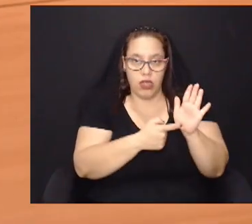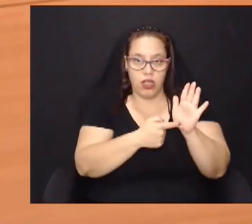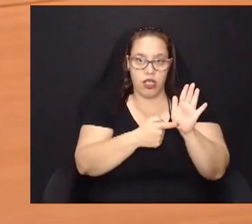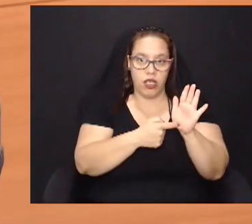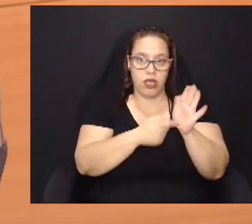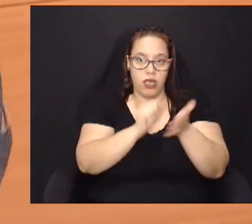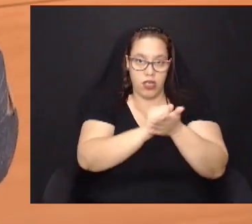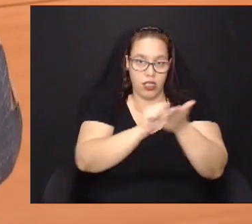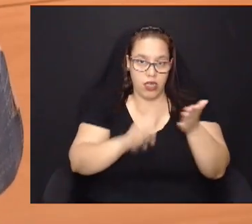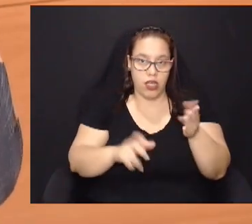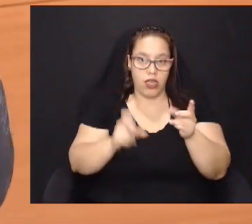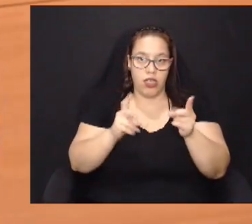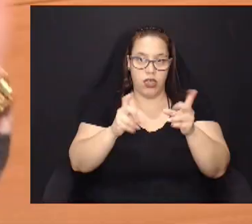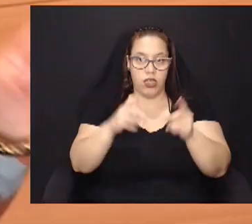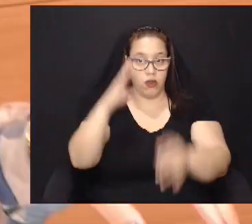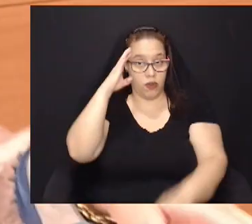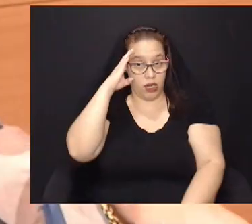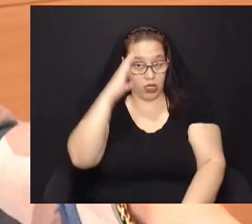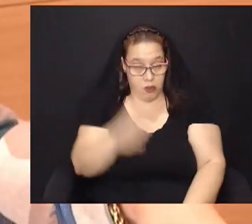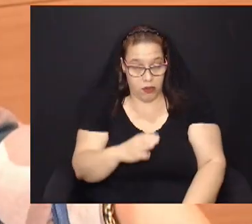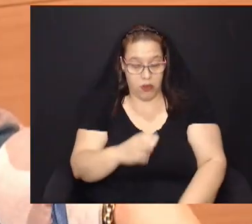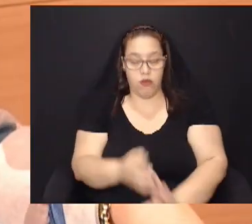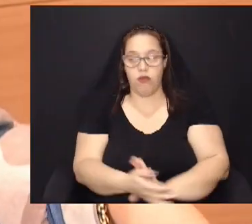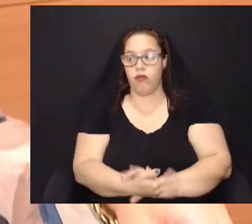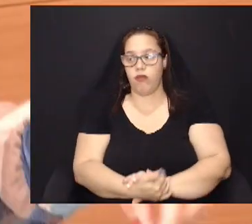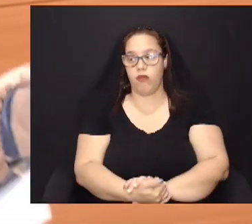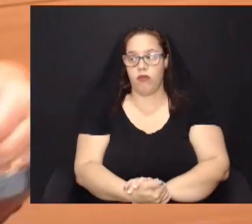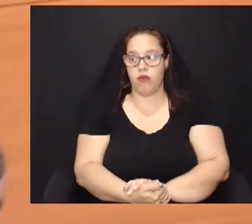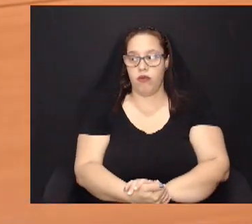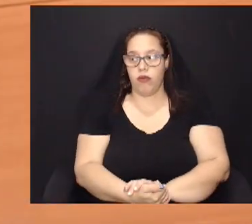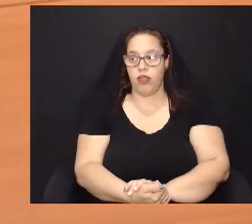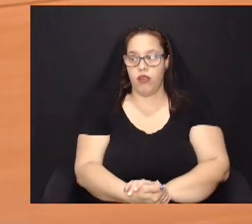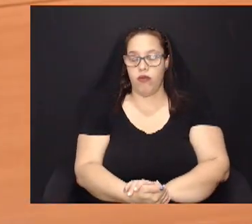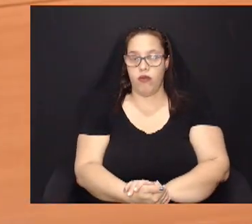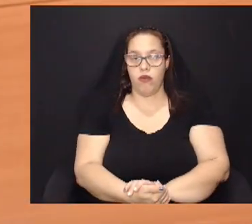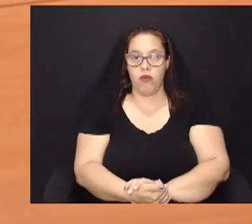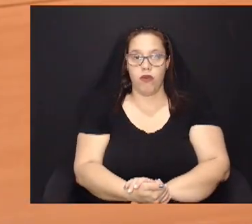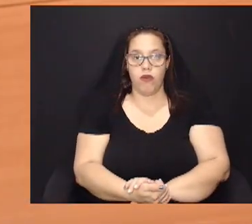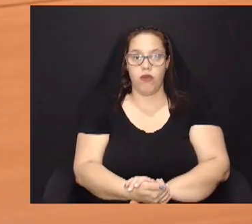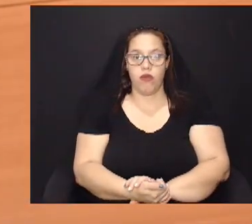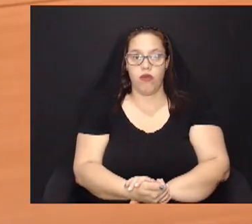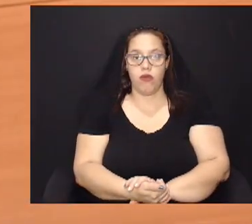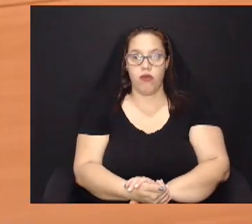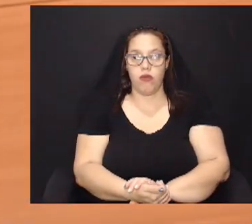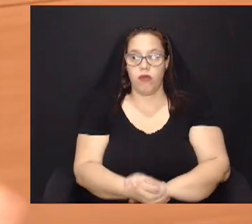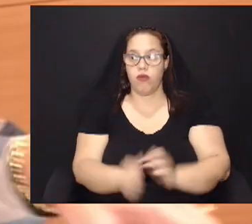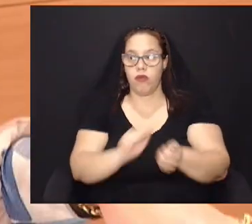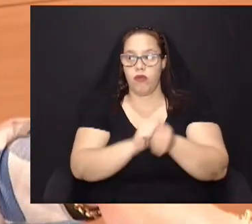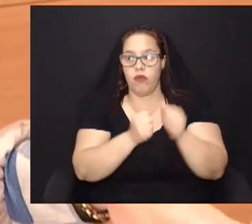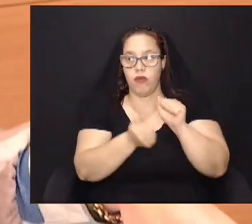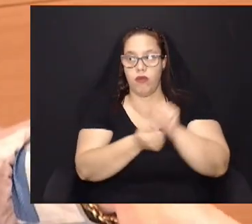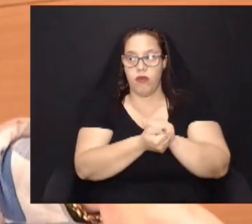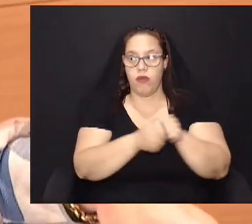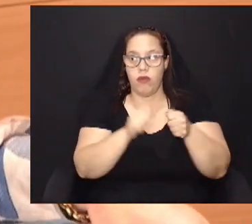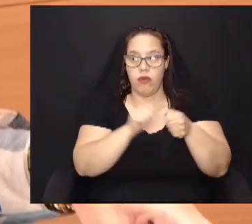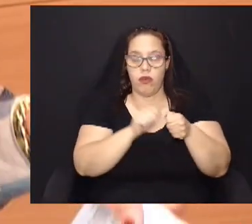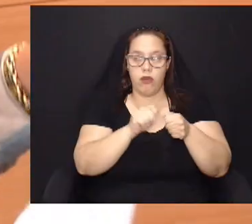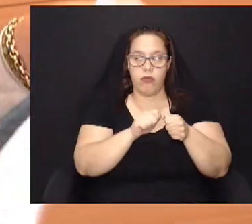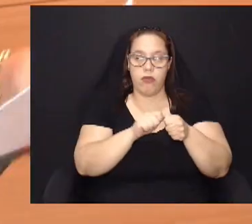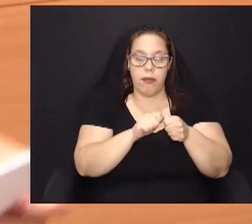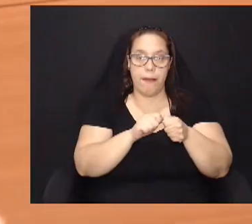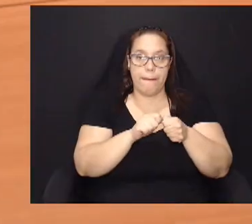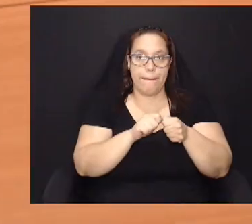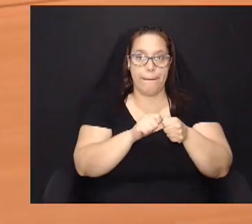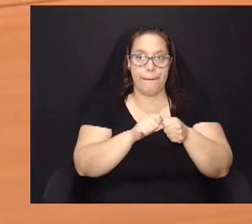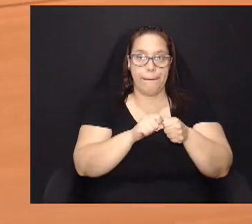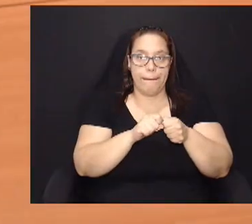atividade comercial principal. Tá? Então, eu acho que são essas grandes adequações que nós fizemos, do alvará